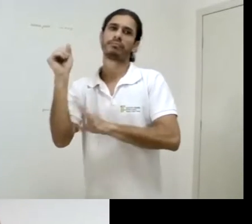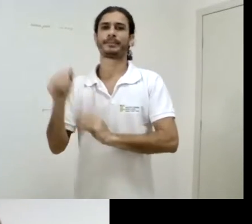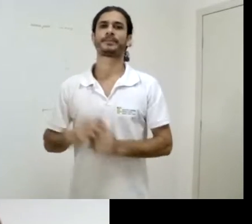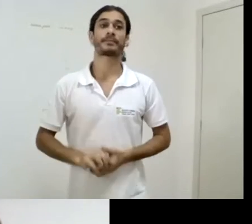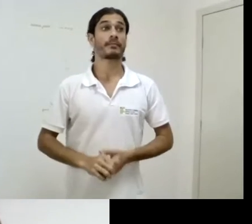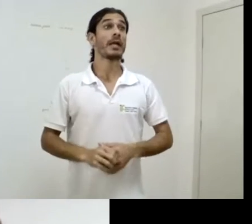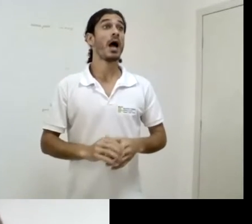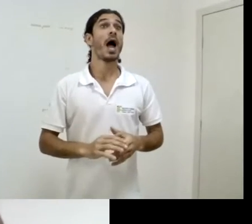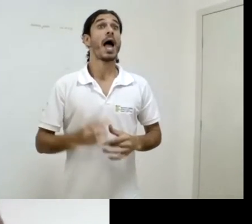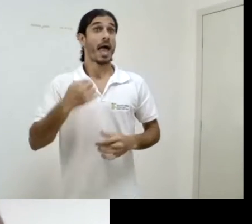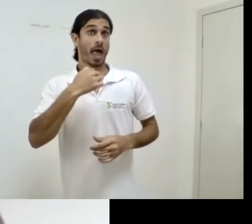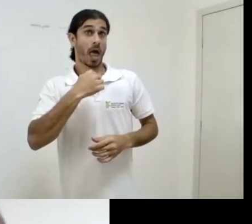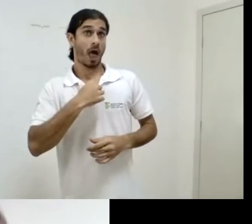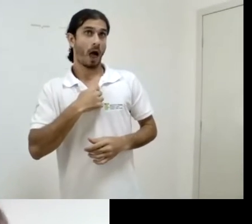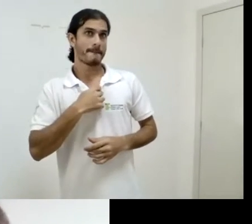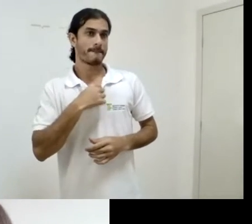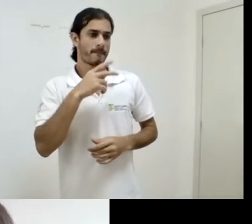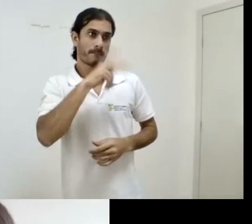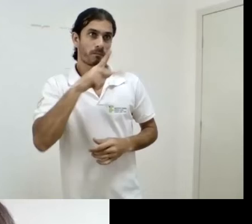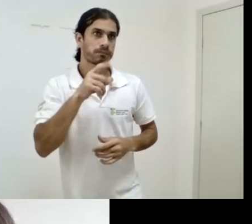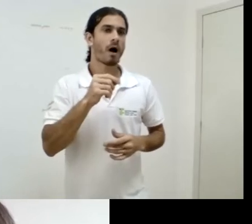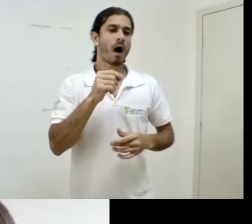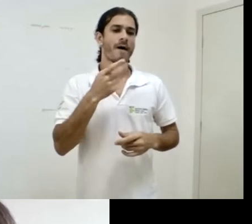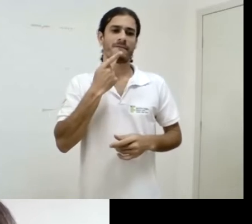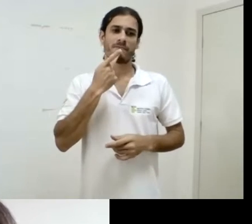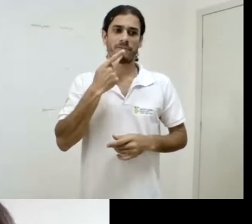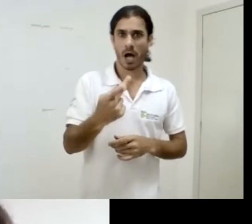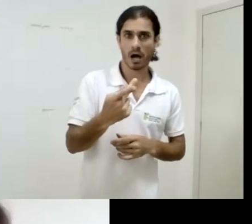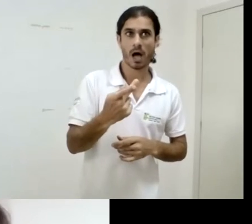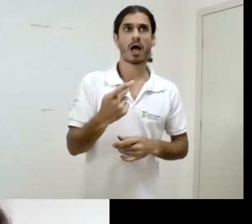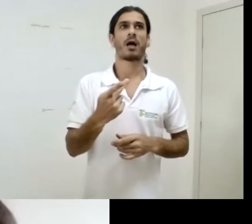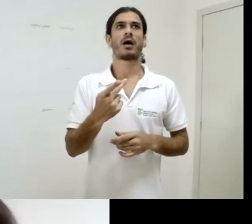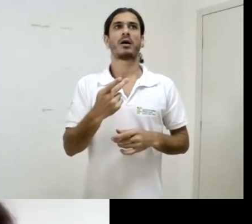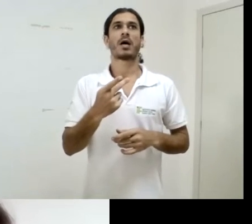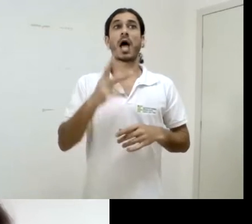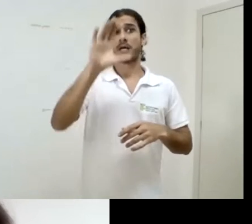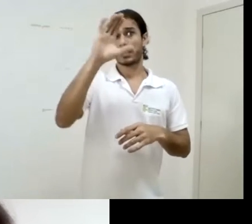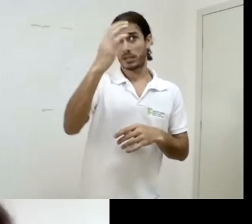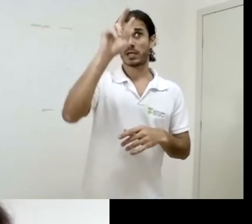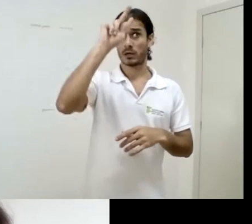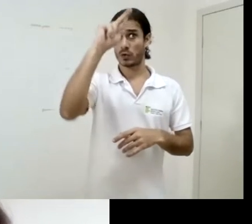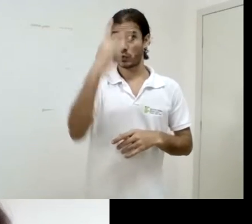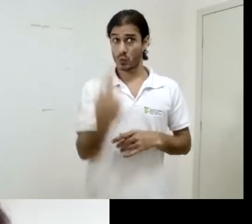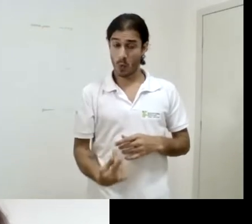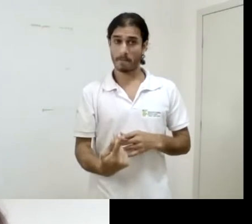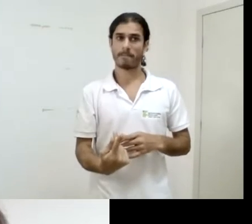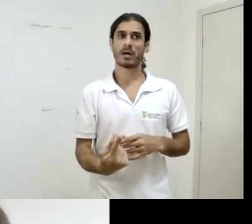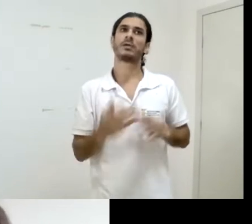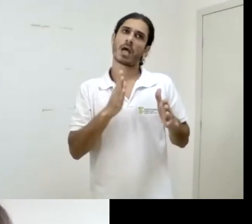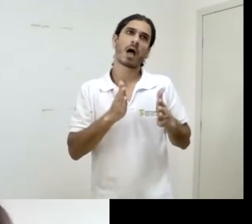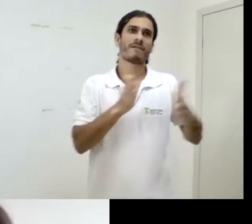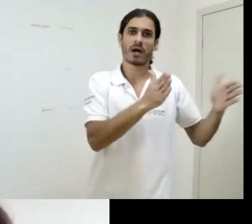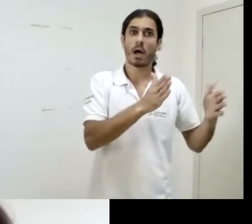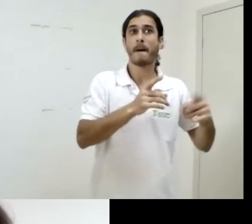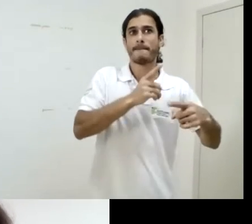humanas surge o que fala. Mas dentro dessa perspectiva, a planta não fala, né? Você faz inferência pelas reações dela, pelas